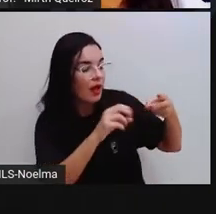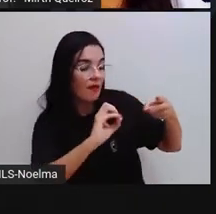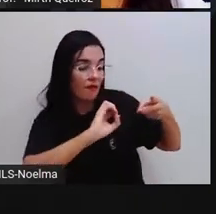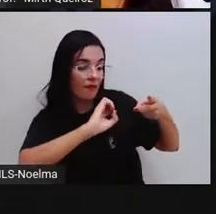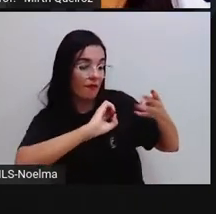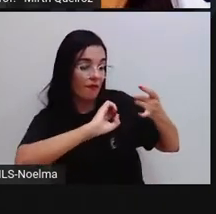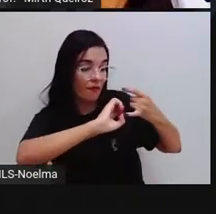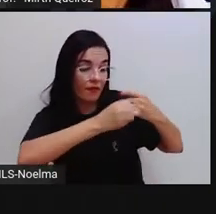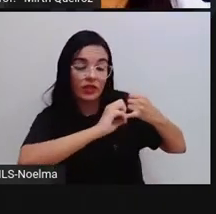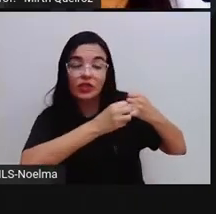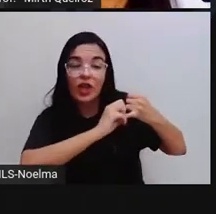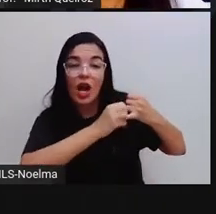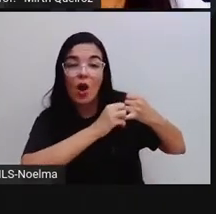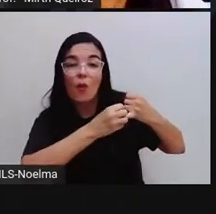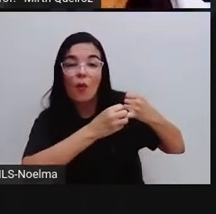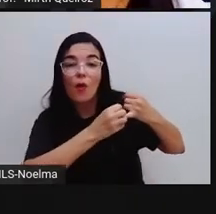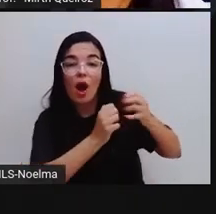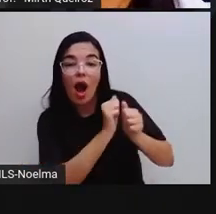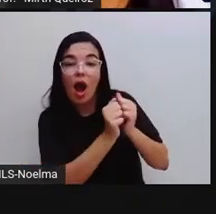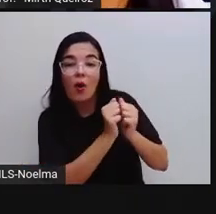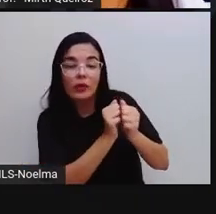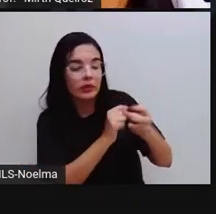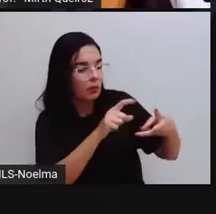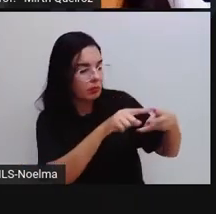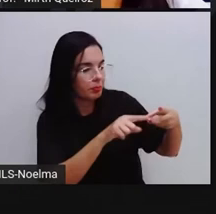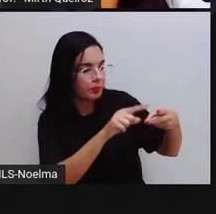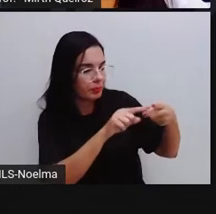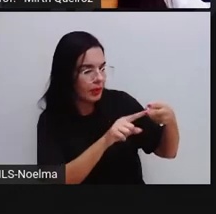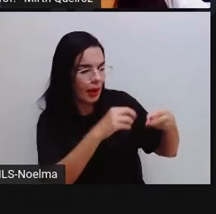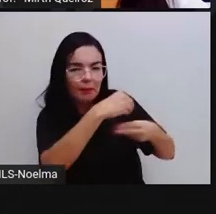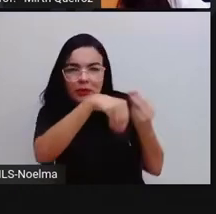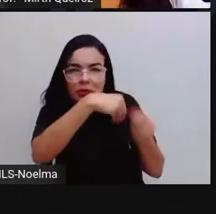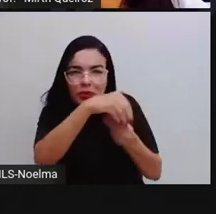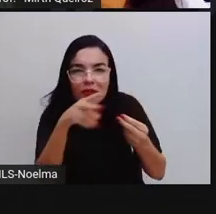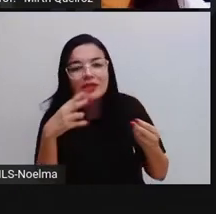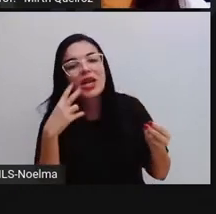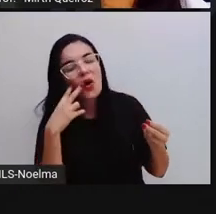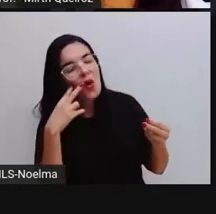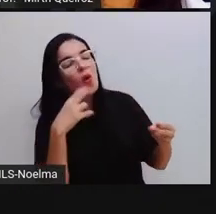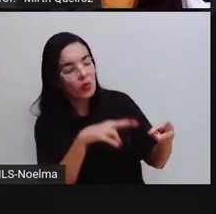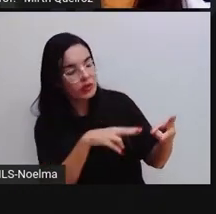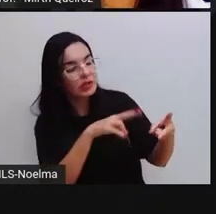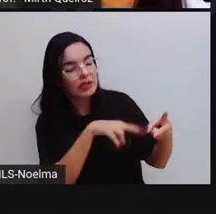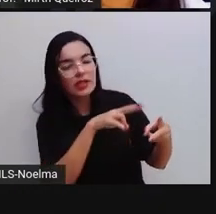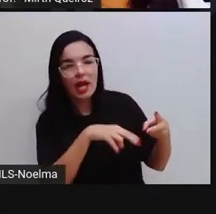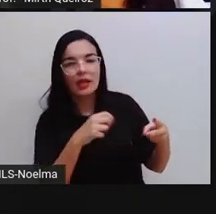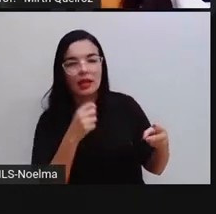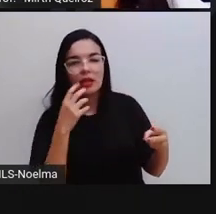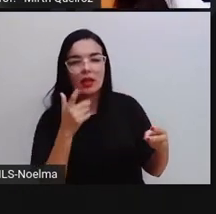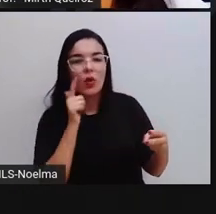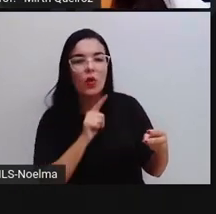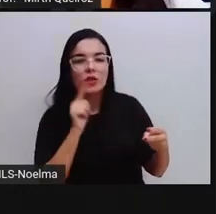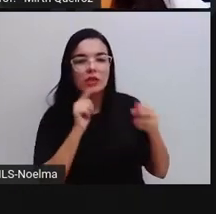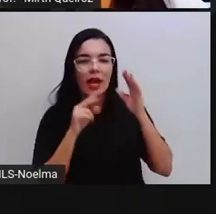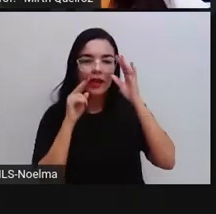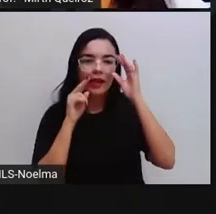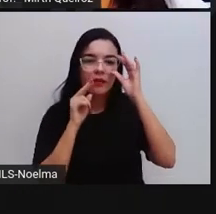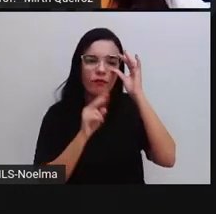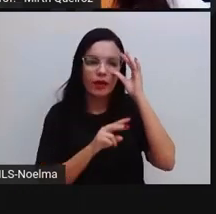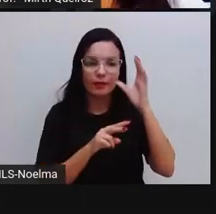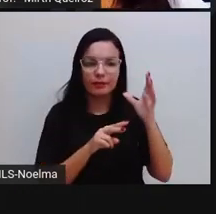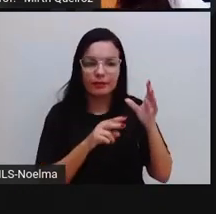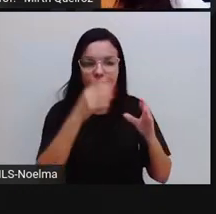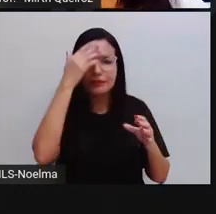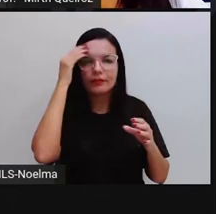certo? Então, tem como a gente observar quais as substâncias envolvidas heterogêneas, certo? Se a